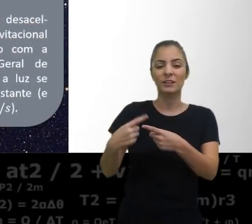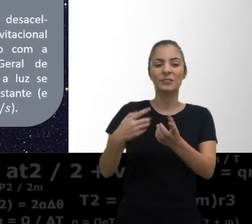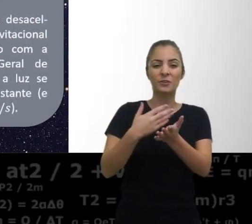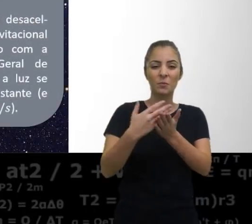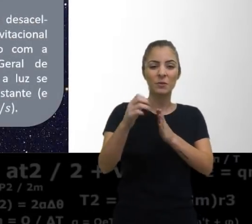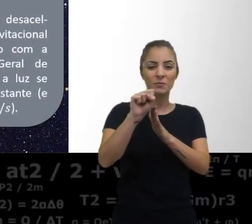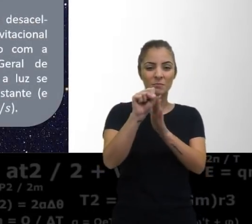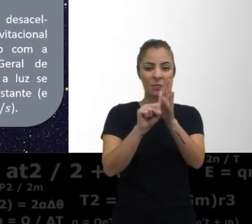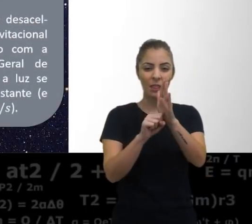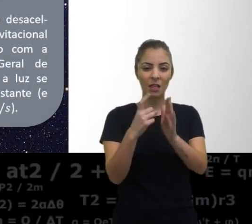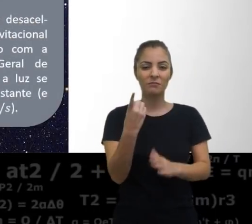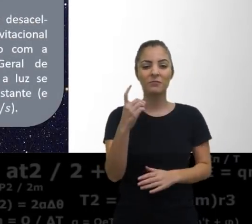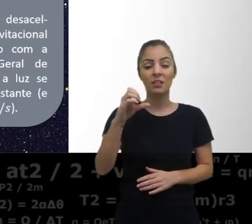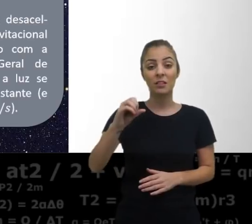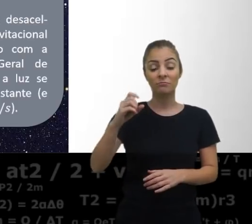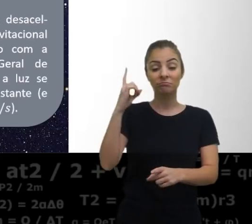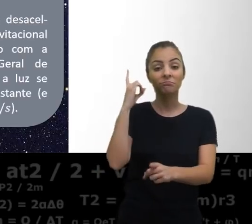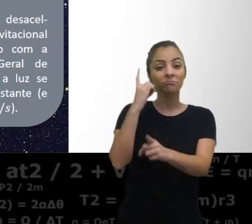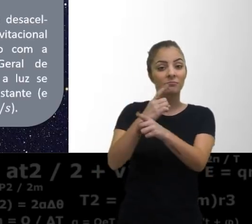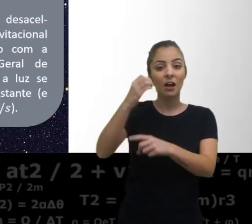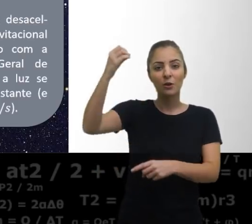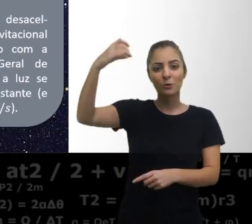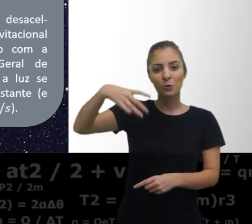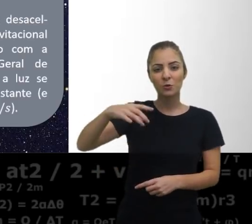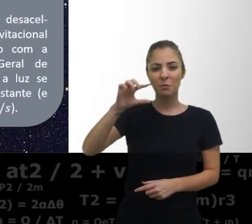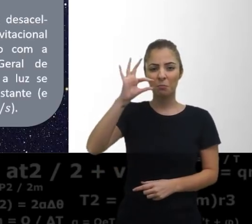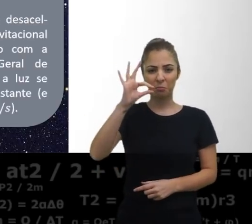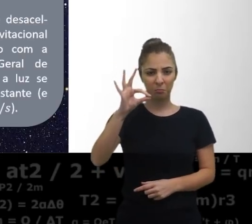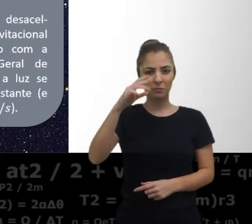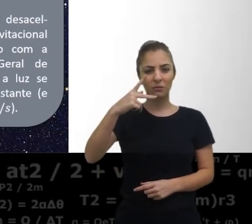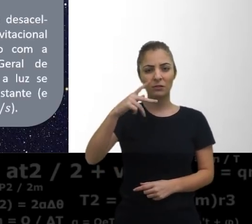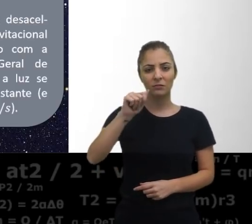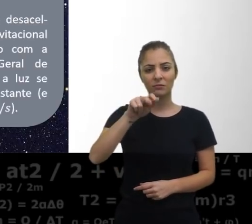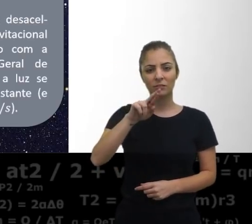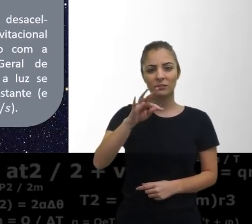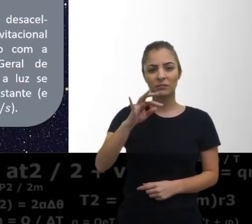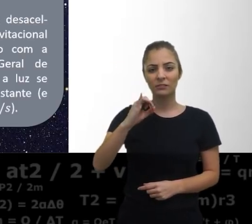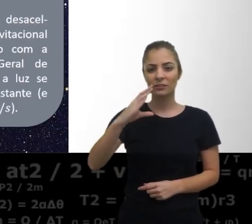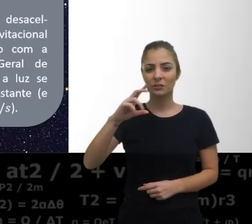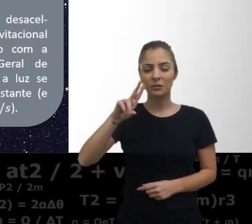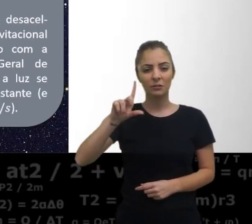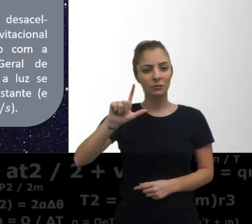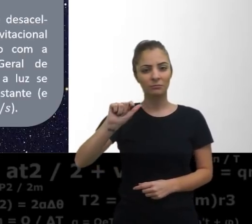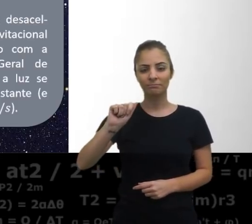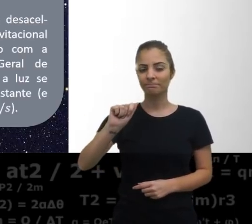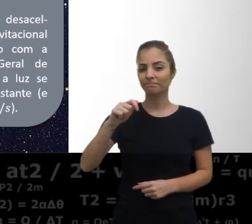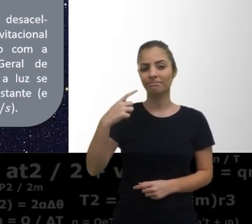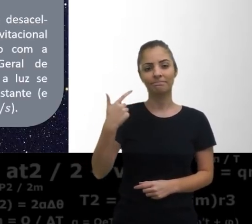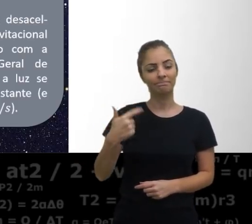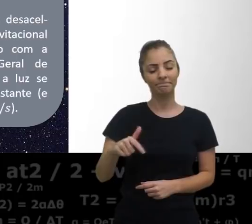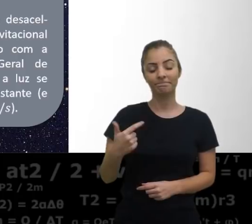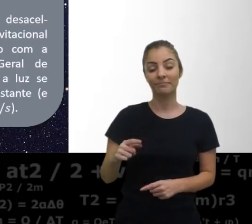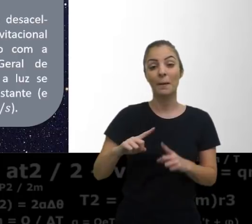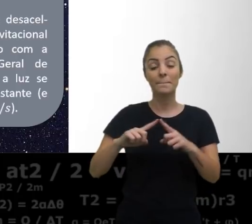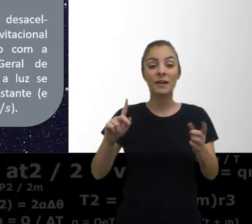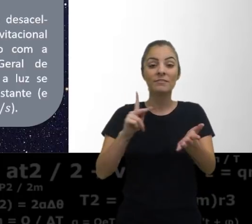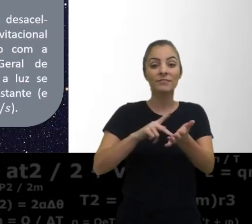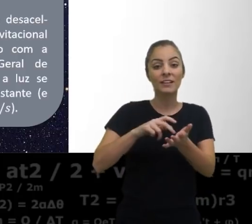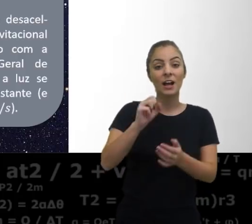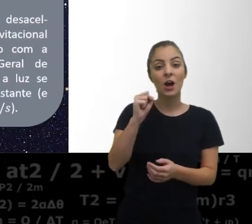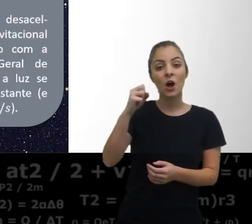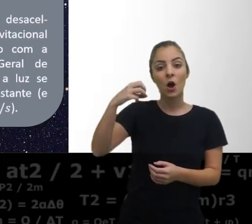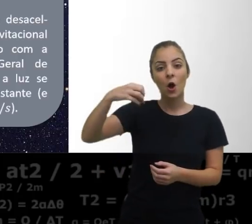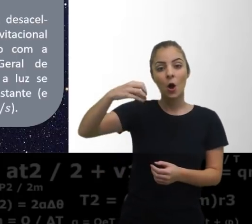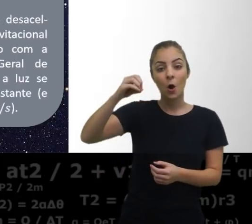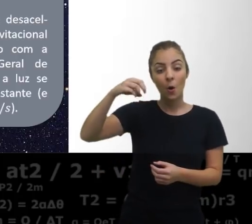século XIX se descobriu que a luz não era uma partícula, mas sim uma onda, tá? Então, para essa ideia